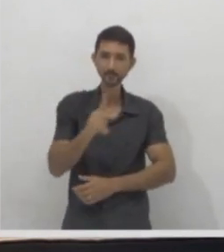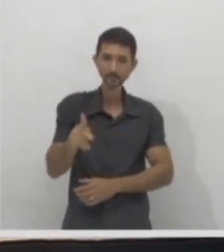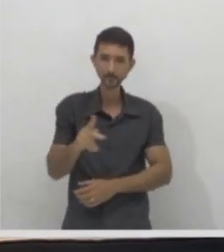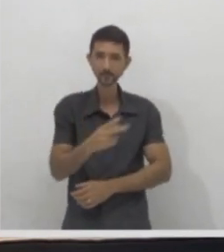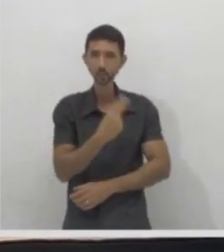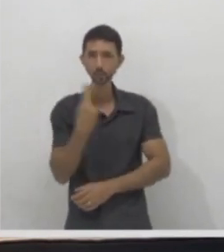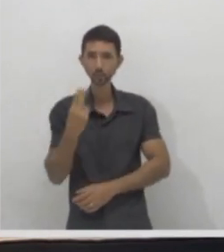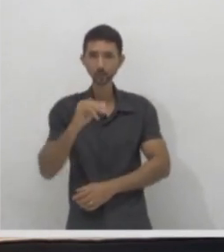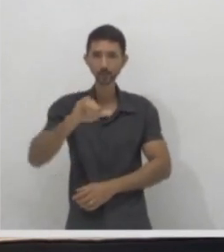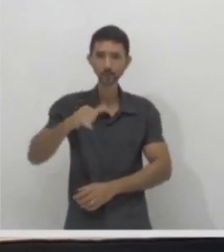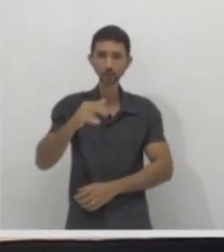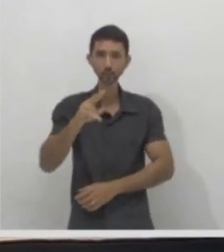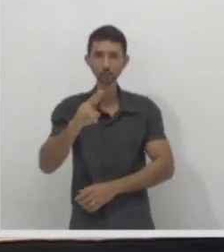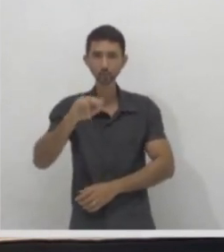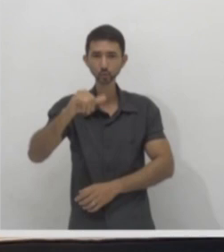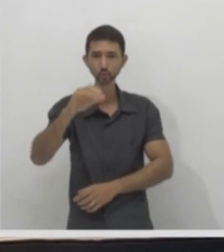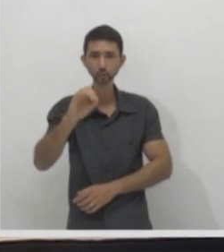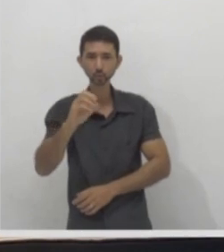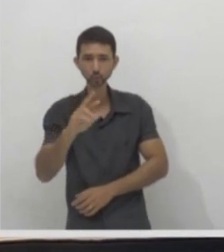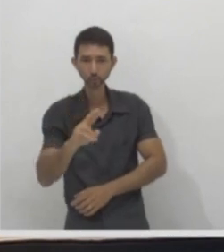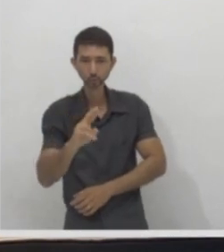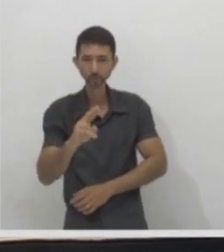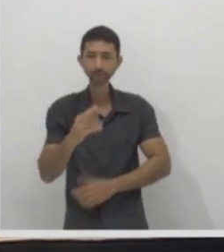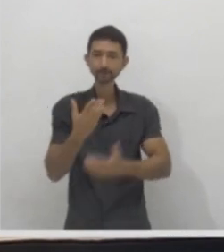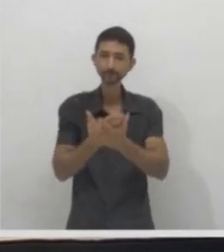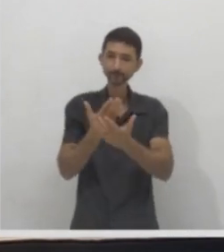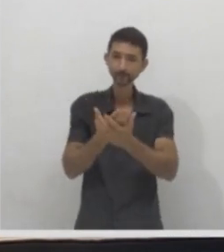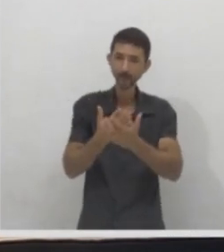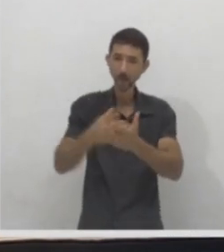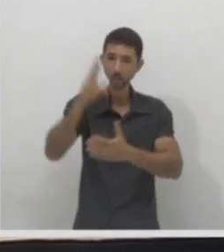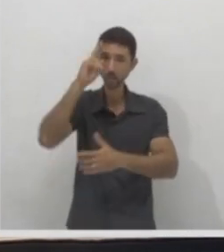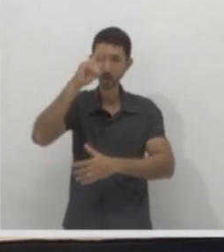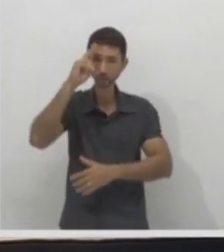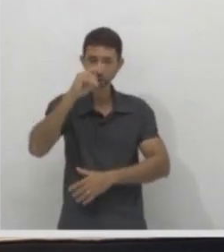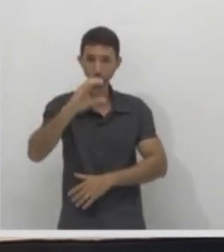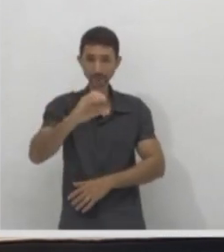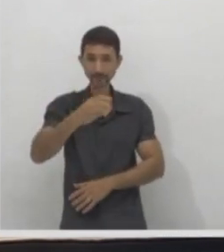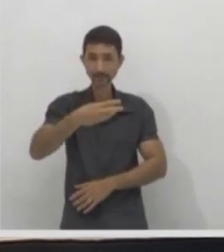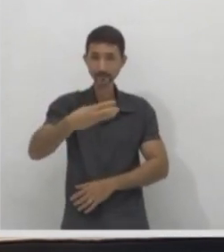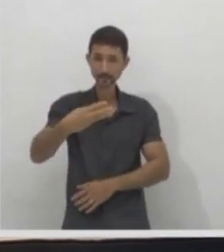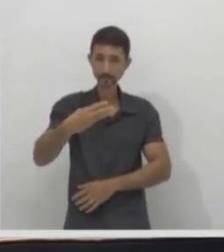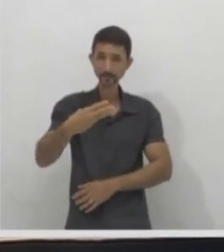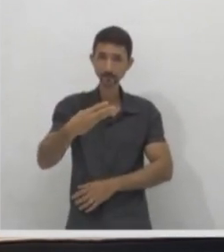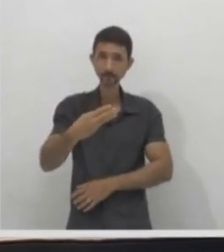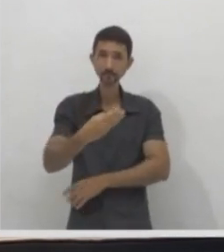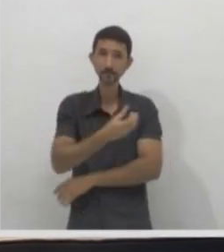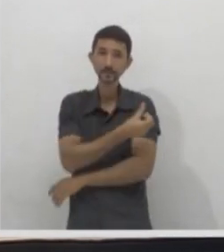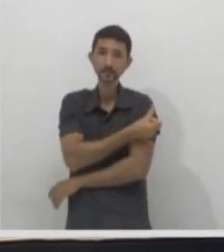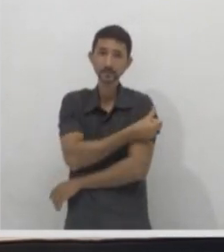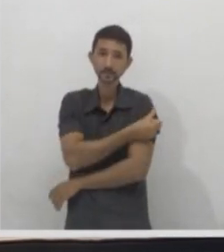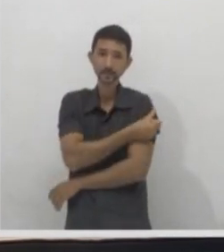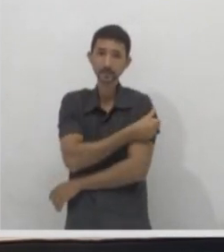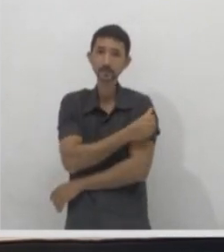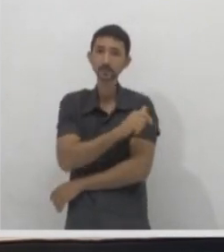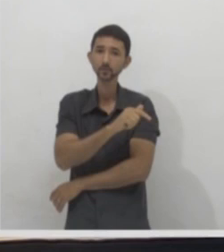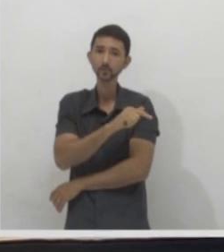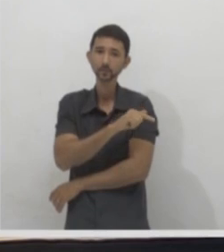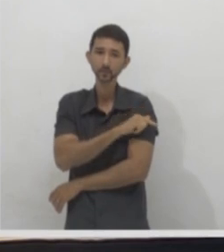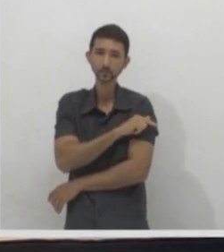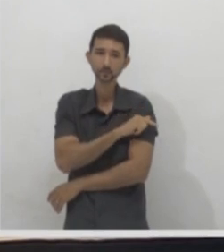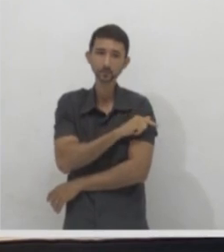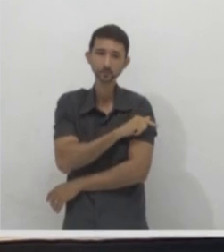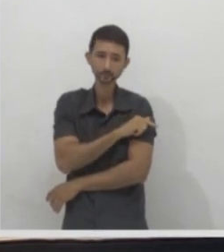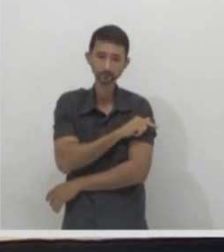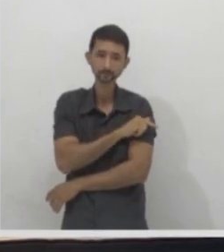Soares, com aula de História para o C3, ciclo básico primeiro e segundo ano,